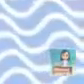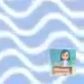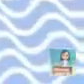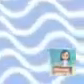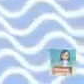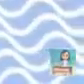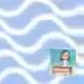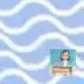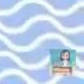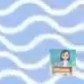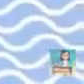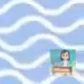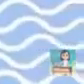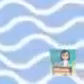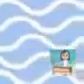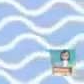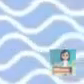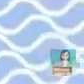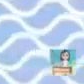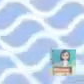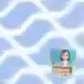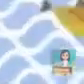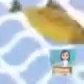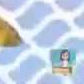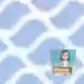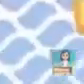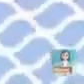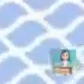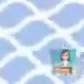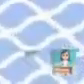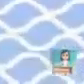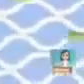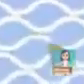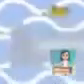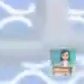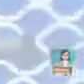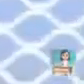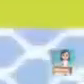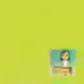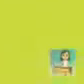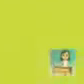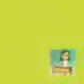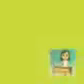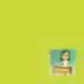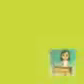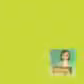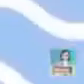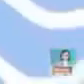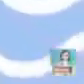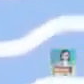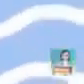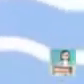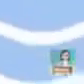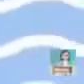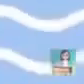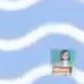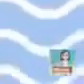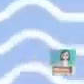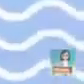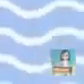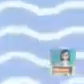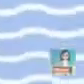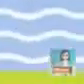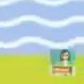superfície como rios, lagos, represas e açudes ou abaixo da superfície como as águas